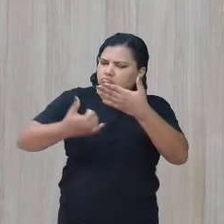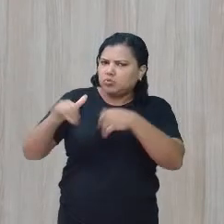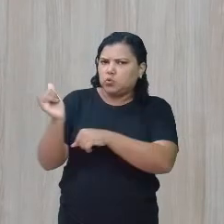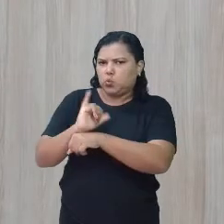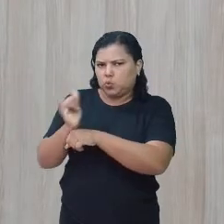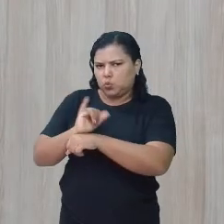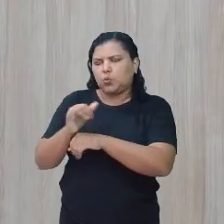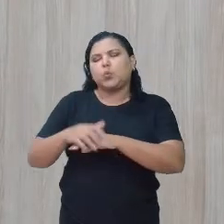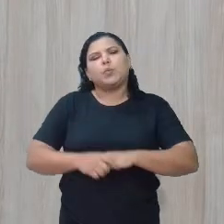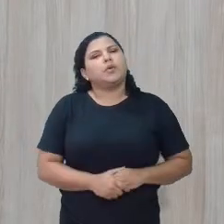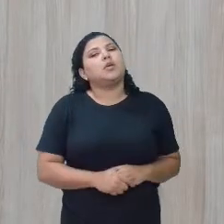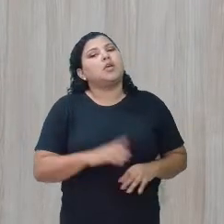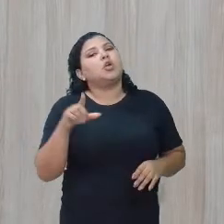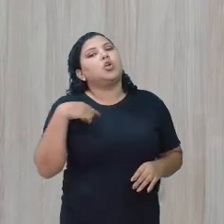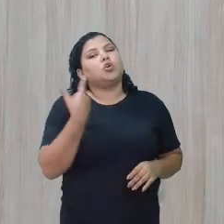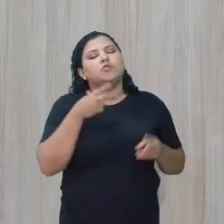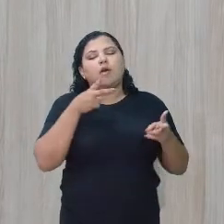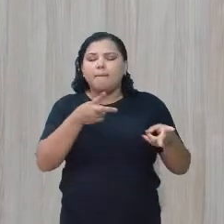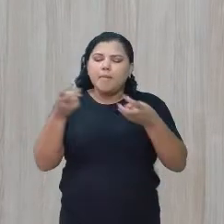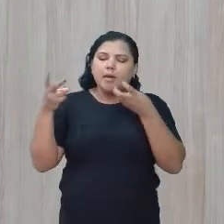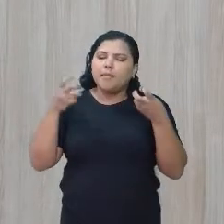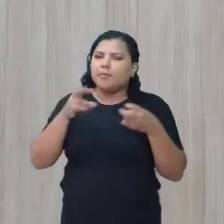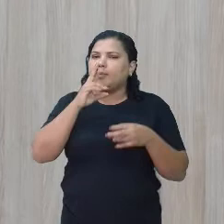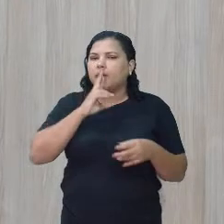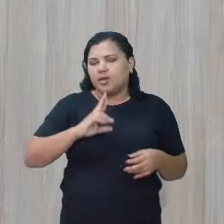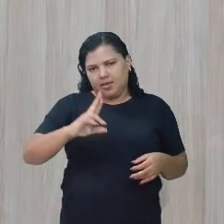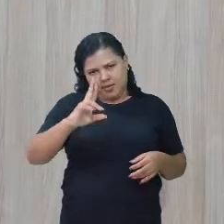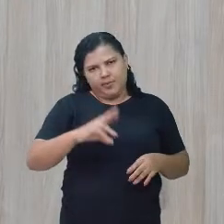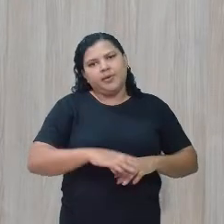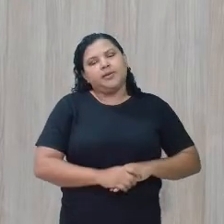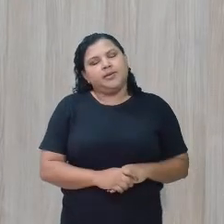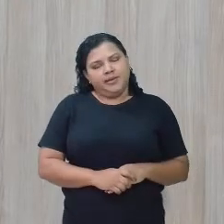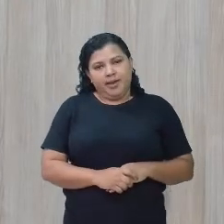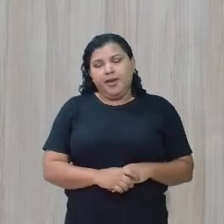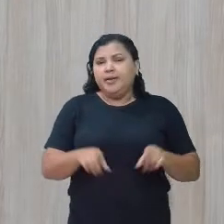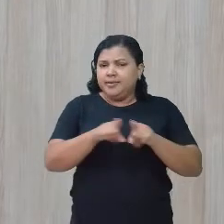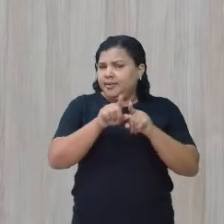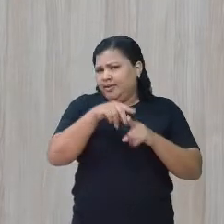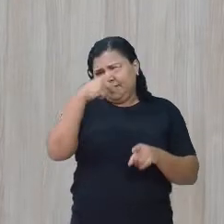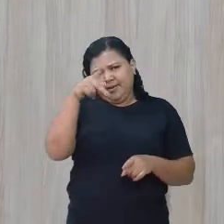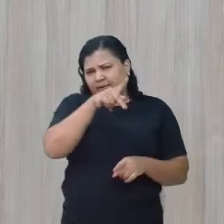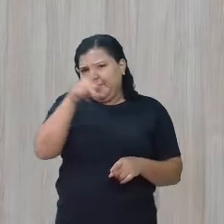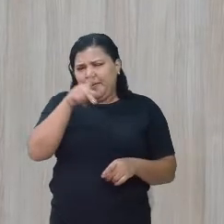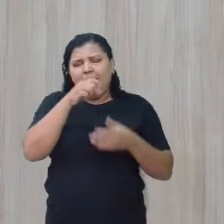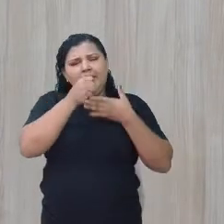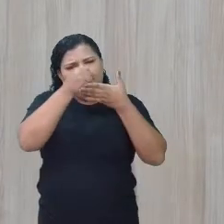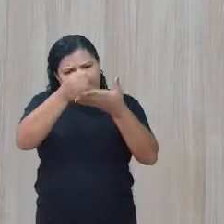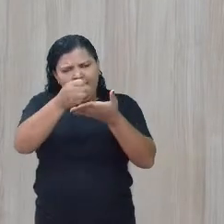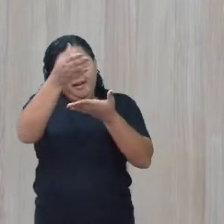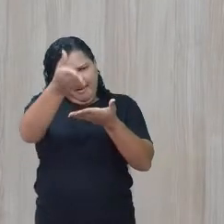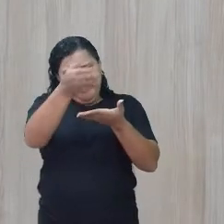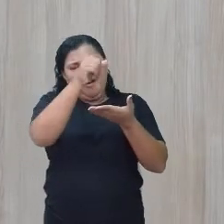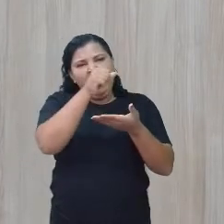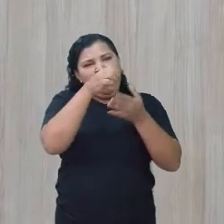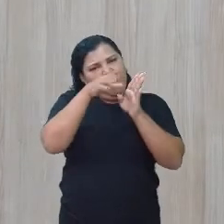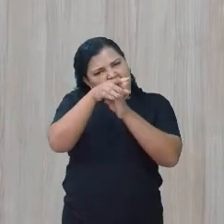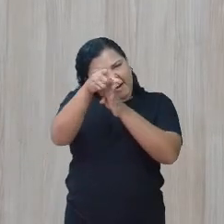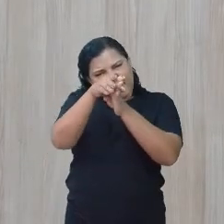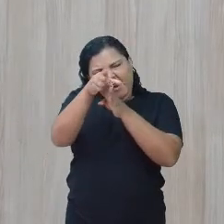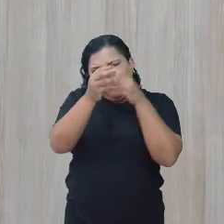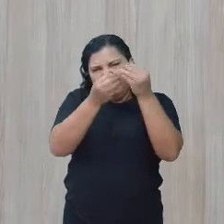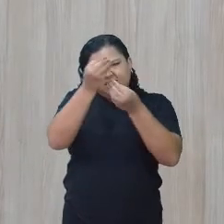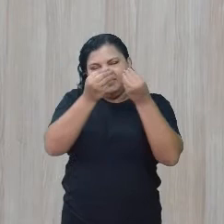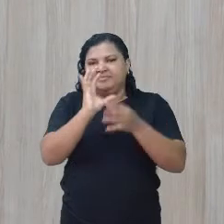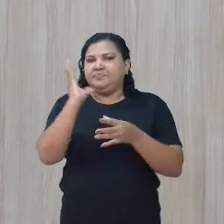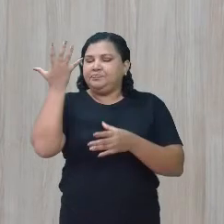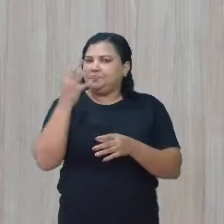no vídeo, né? Que a gente vai estar de olho também. E leva para o teu professor, que ele vai também te ajudar e te instruir nessa